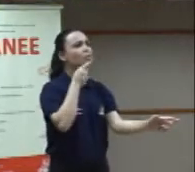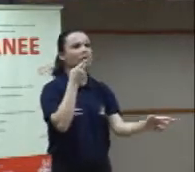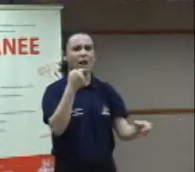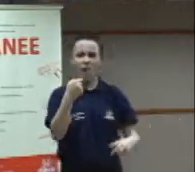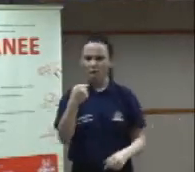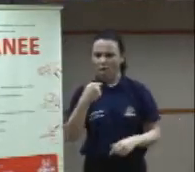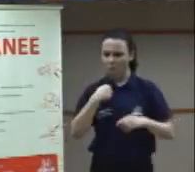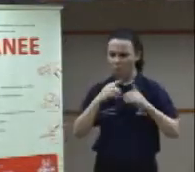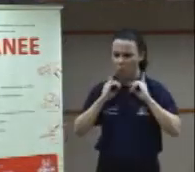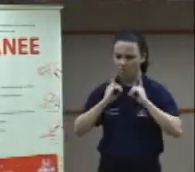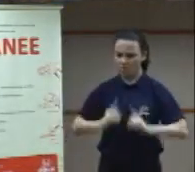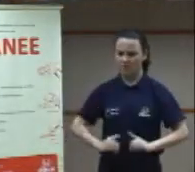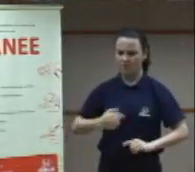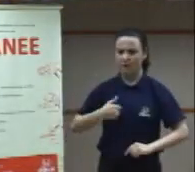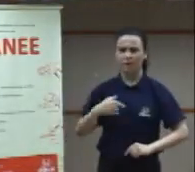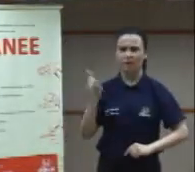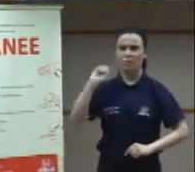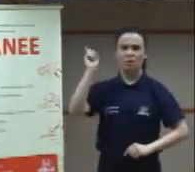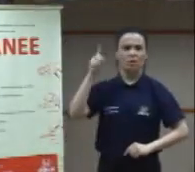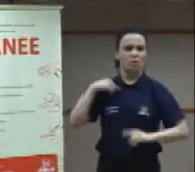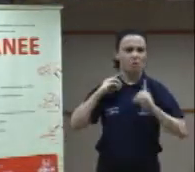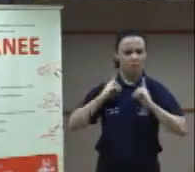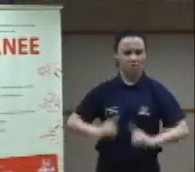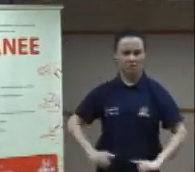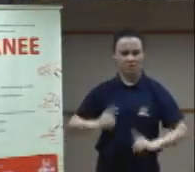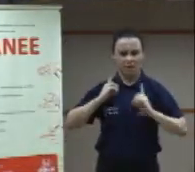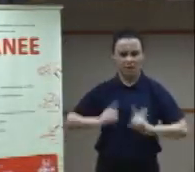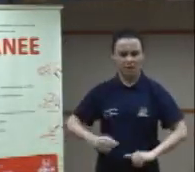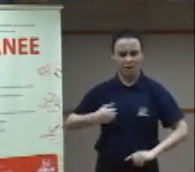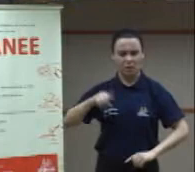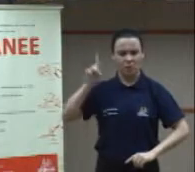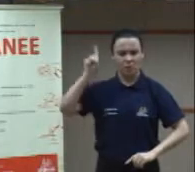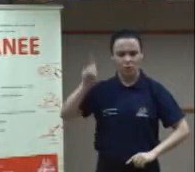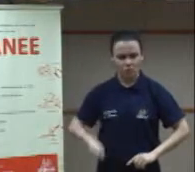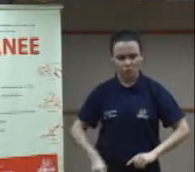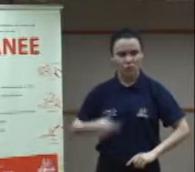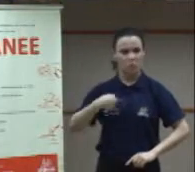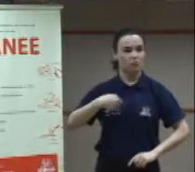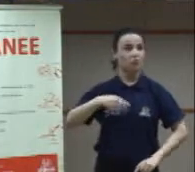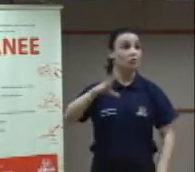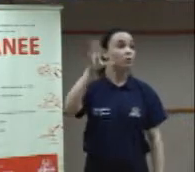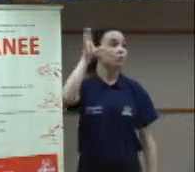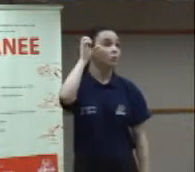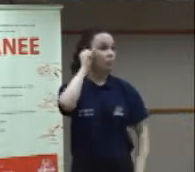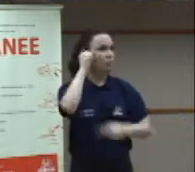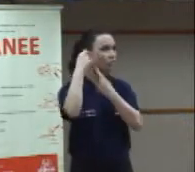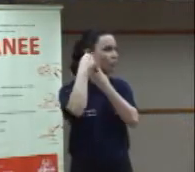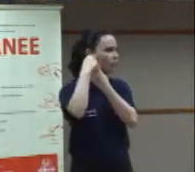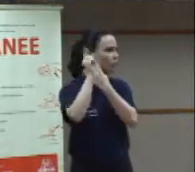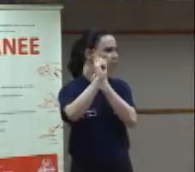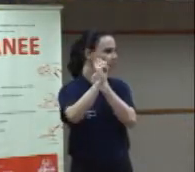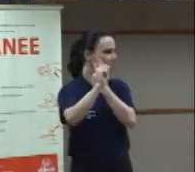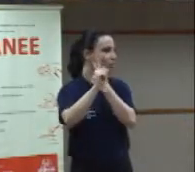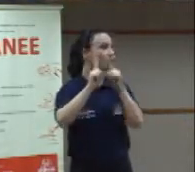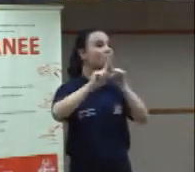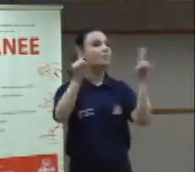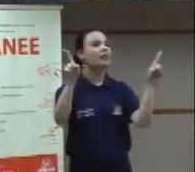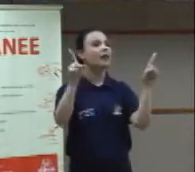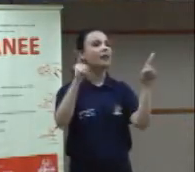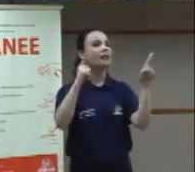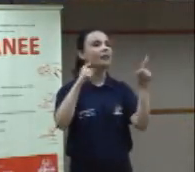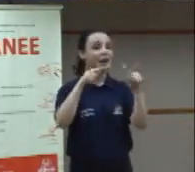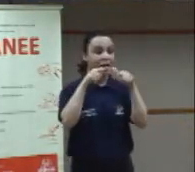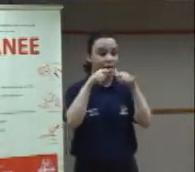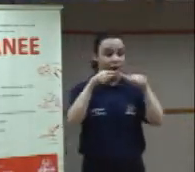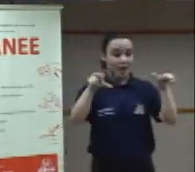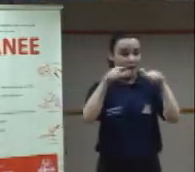Porque o foco é o seguinte, eu não ouço, mas eu uso uma língua que substitui